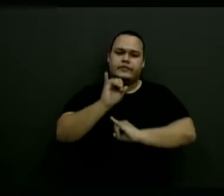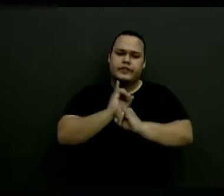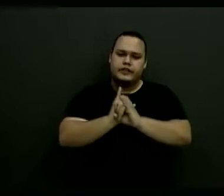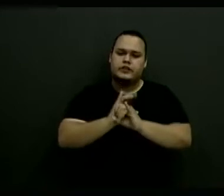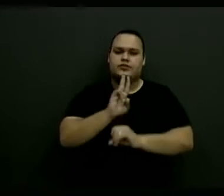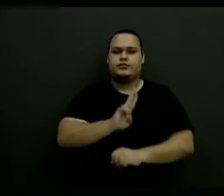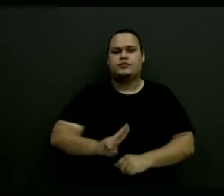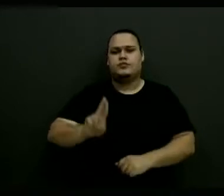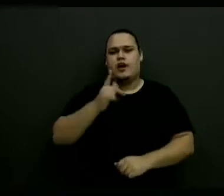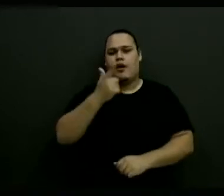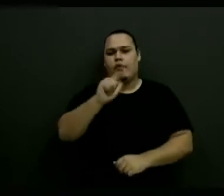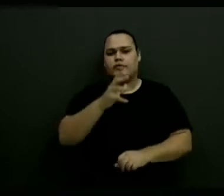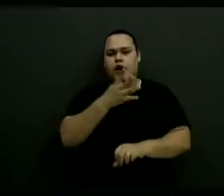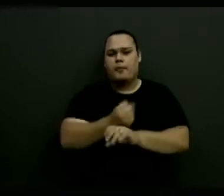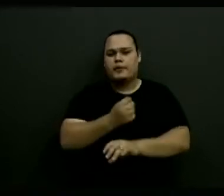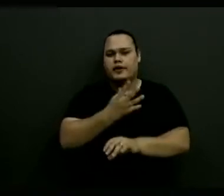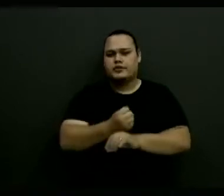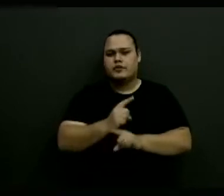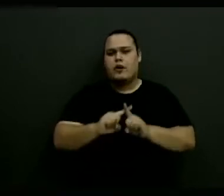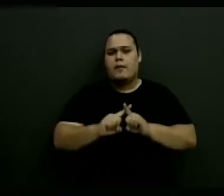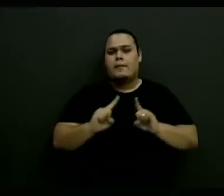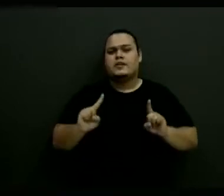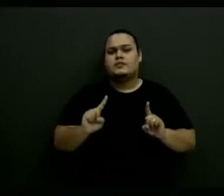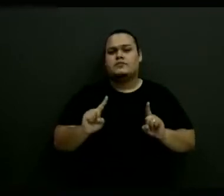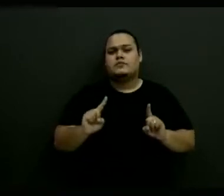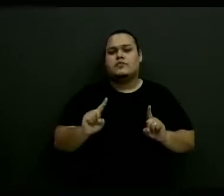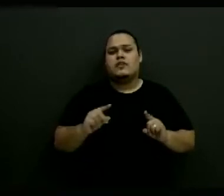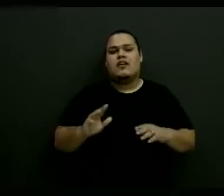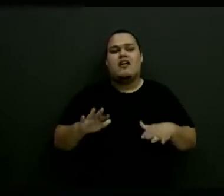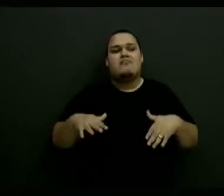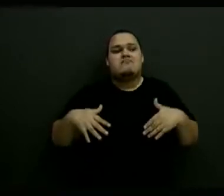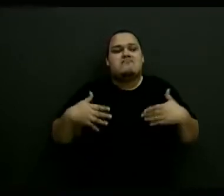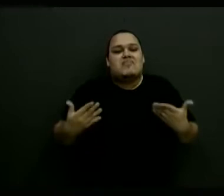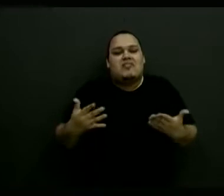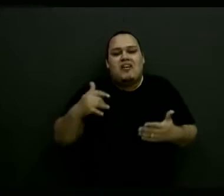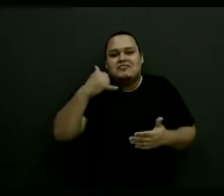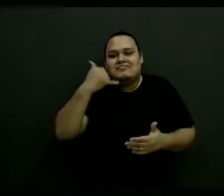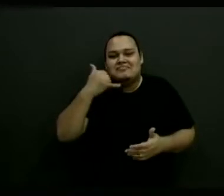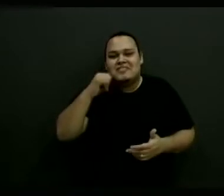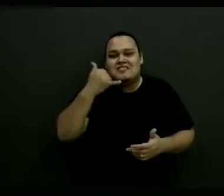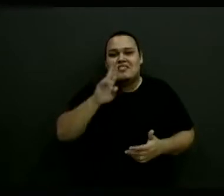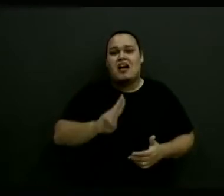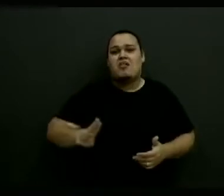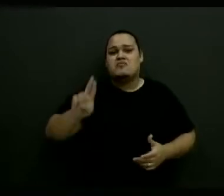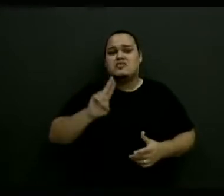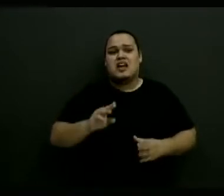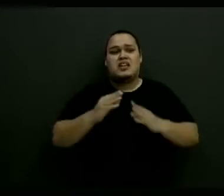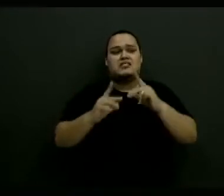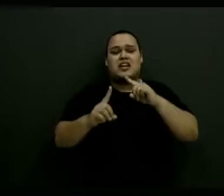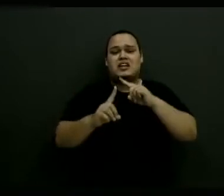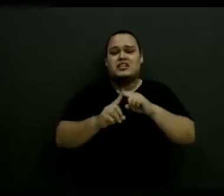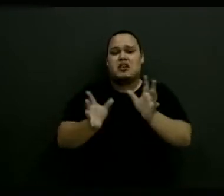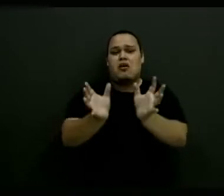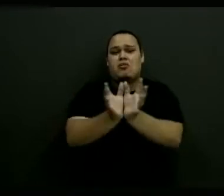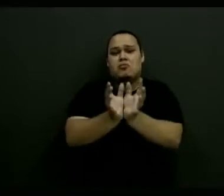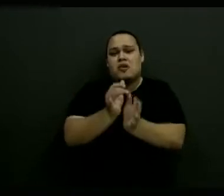de perguntar para ele qual o modelo celular que ele usa na sua igreja, com a sua equipe, né? Aqui, por exemplo,